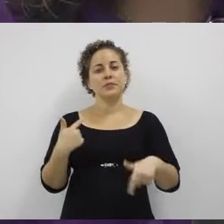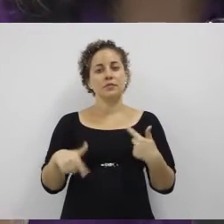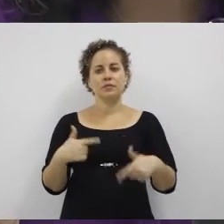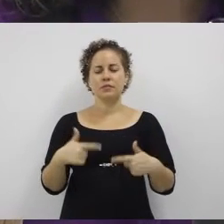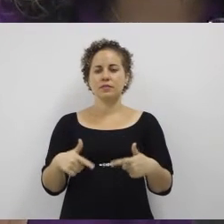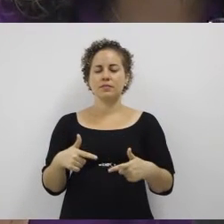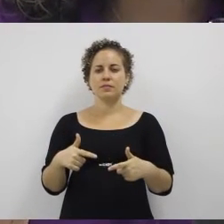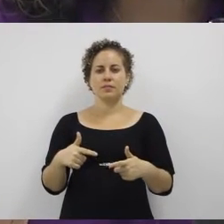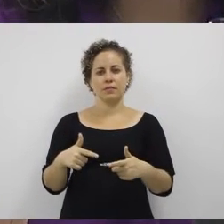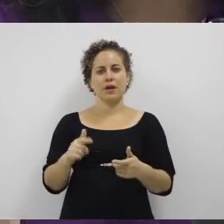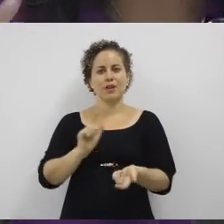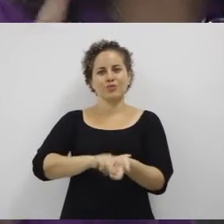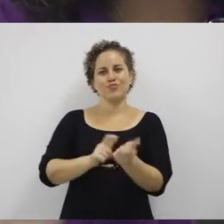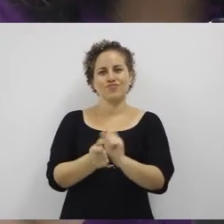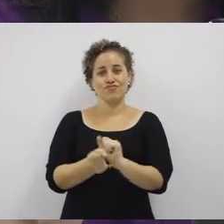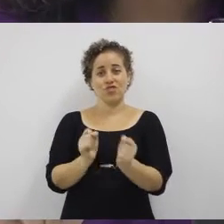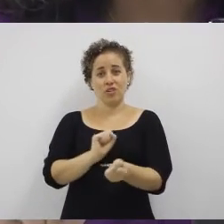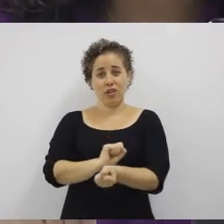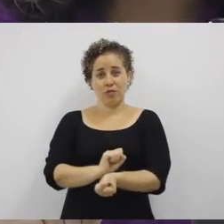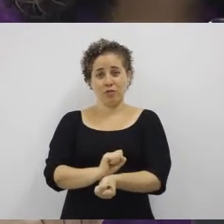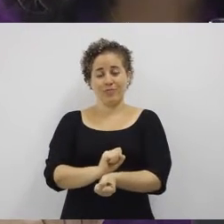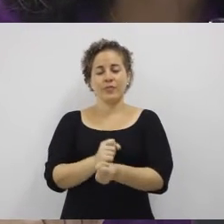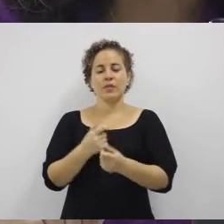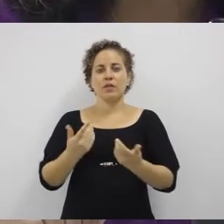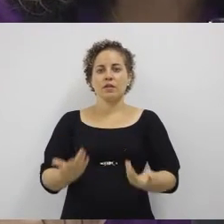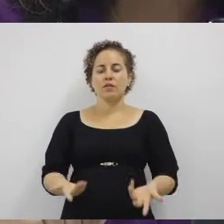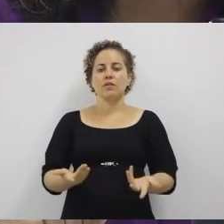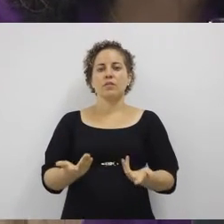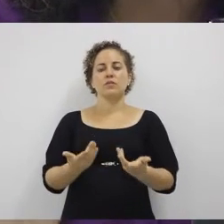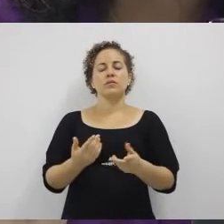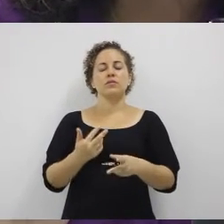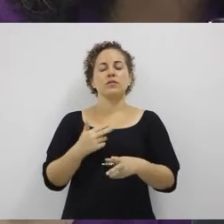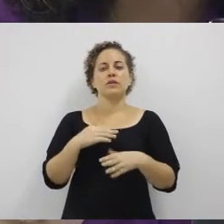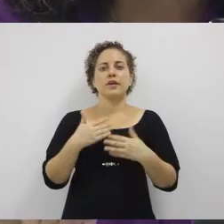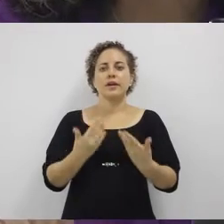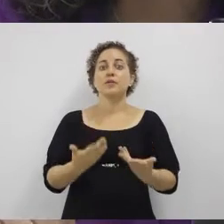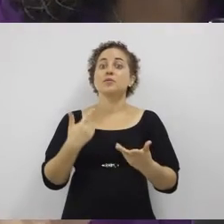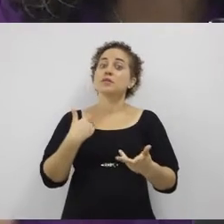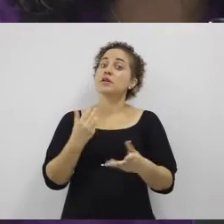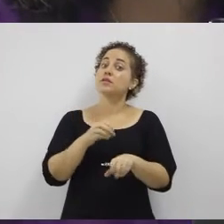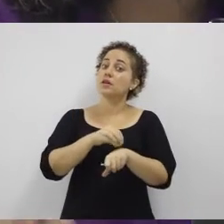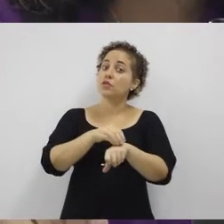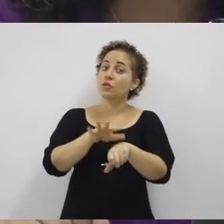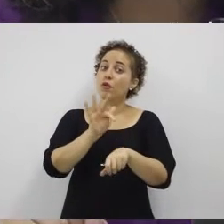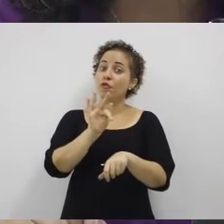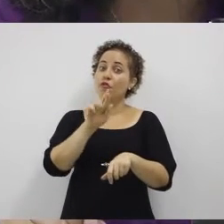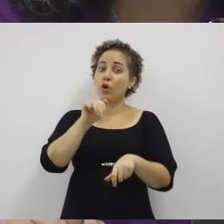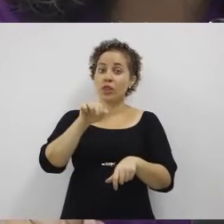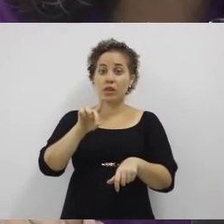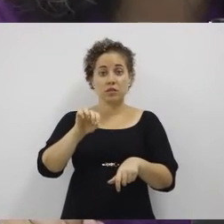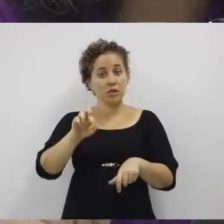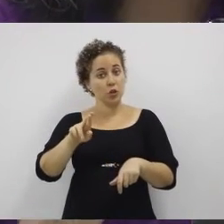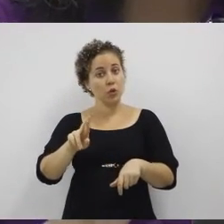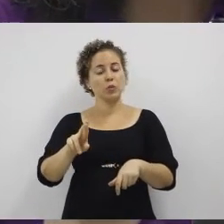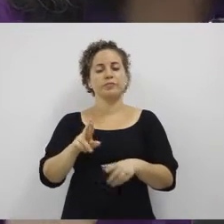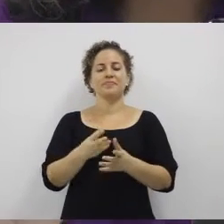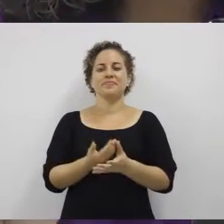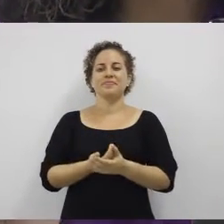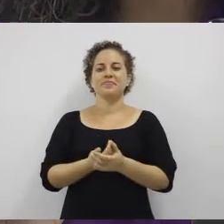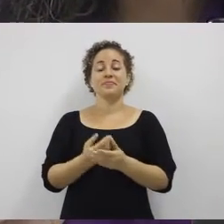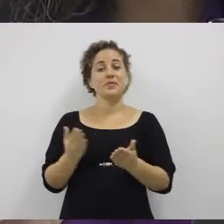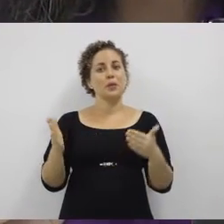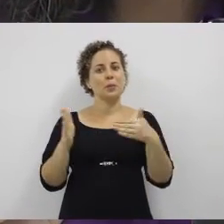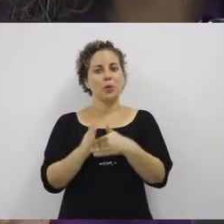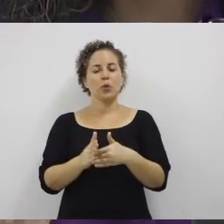como compradora daquele fornecedor, ela também é responsável por isso, pelas atividades do fornecedor que faz parte da sua cadeia. E